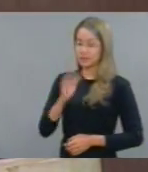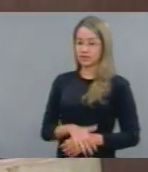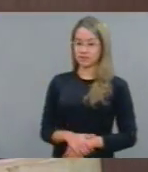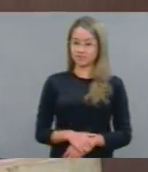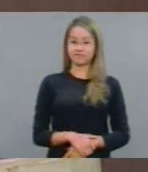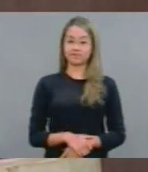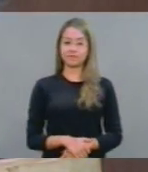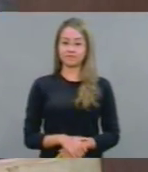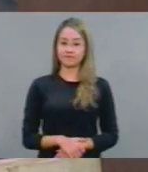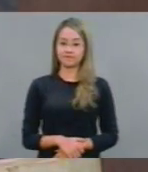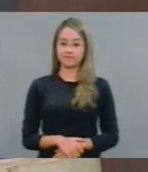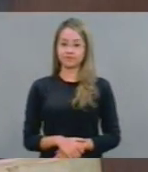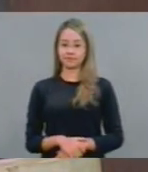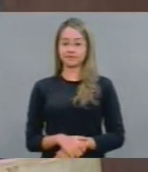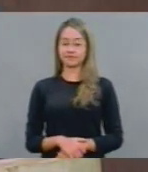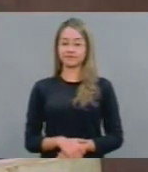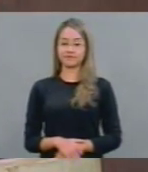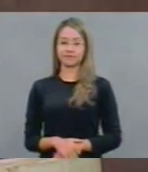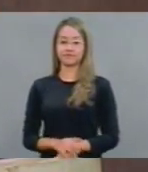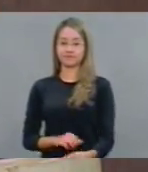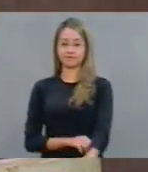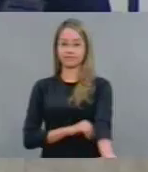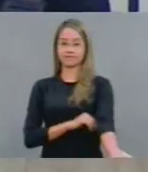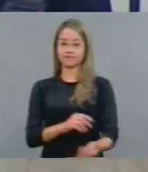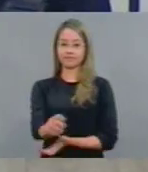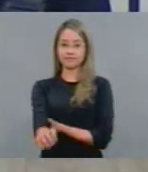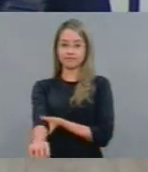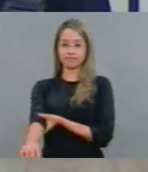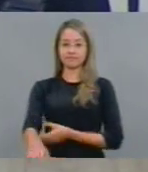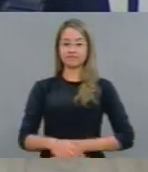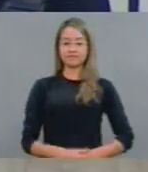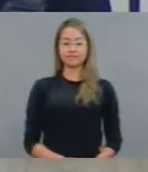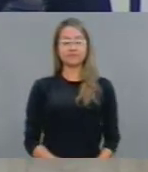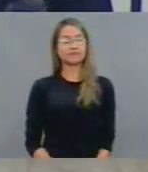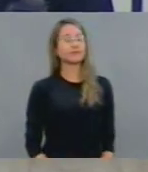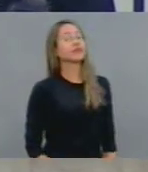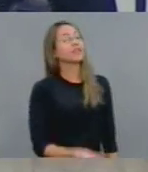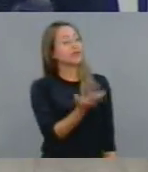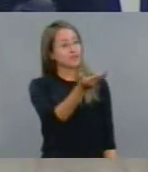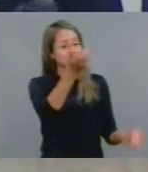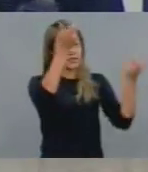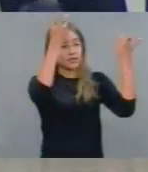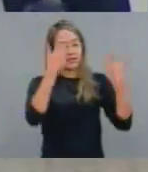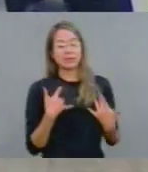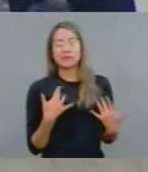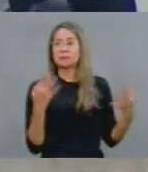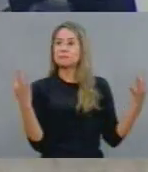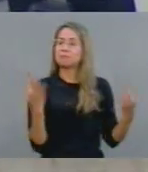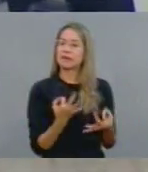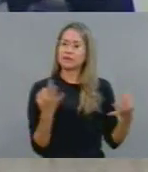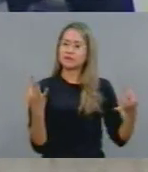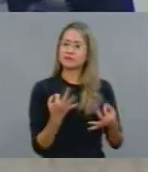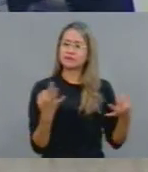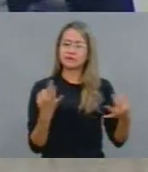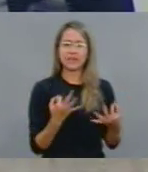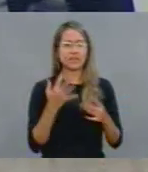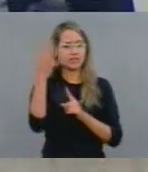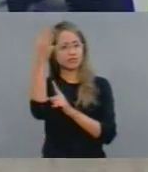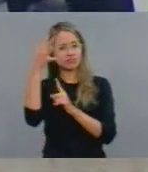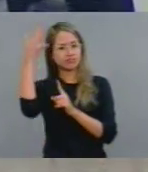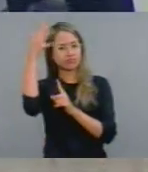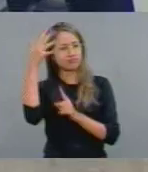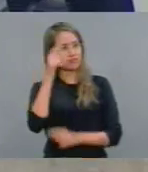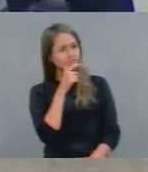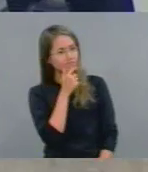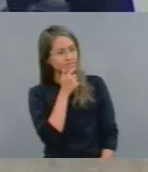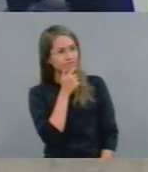deputado Moisés. Deputado Renato, o pronunciamento de Vossa Excelência é perfeito. Faz a leitura do que eu já tinha